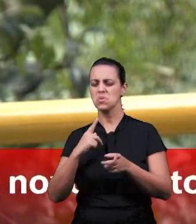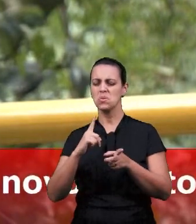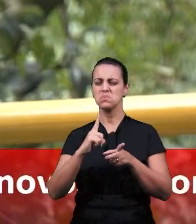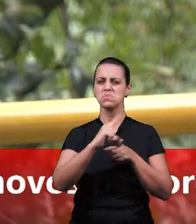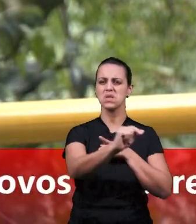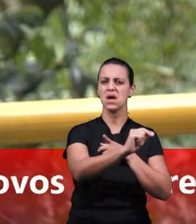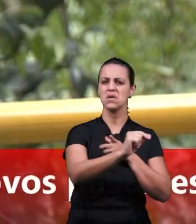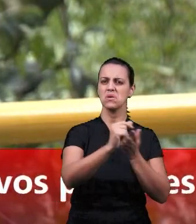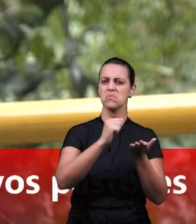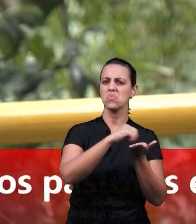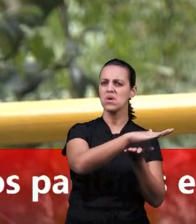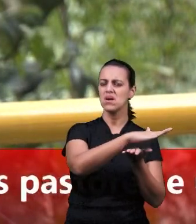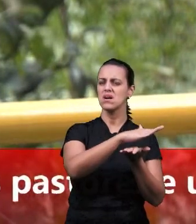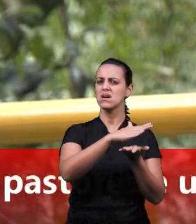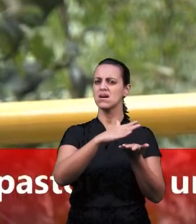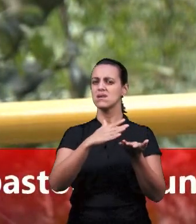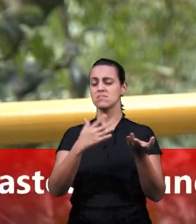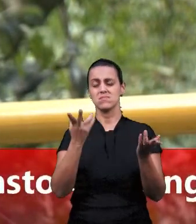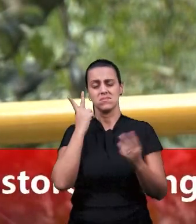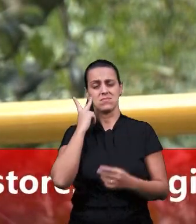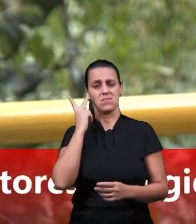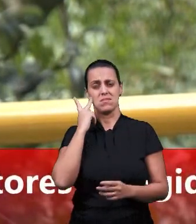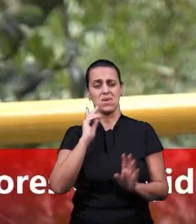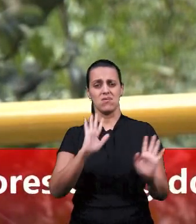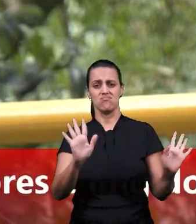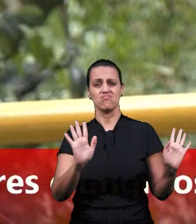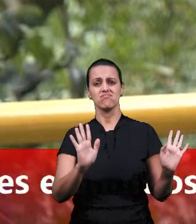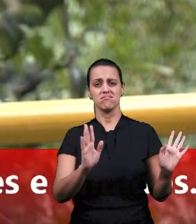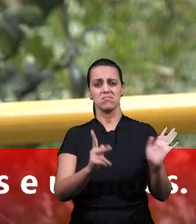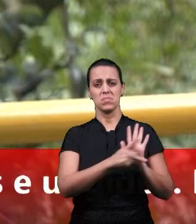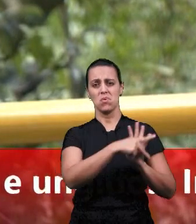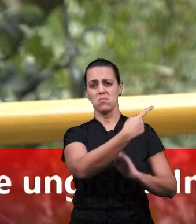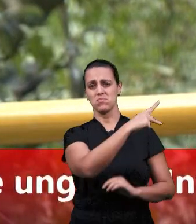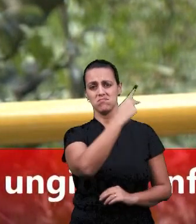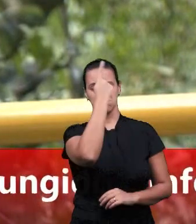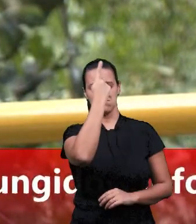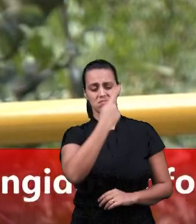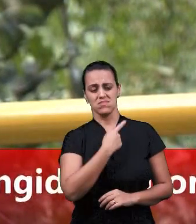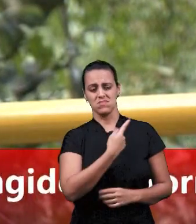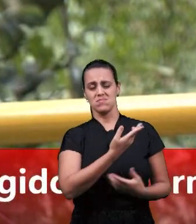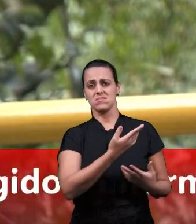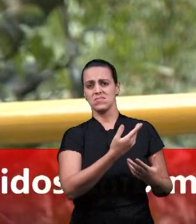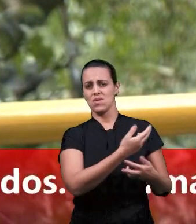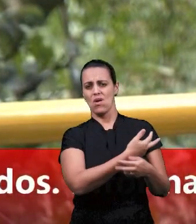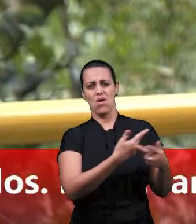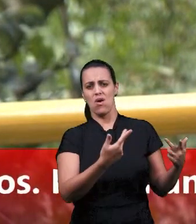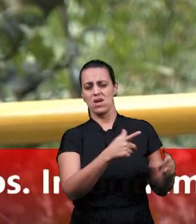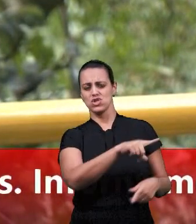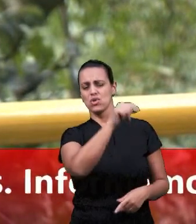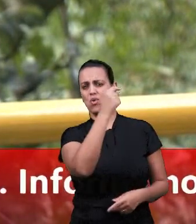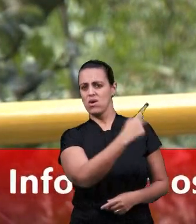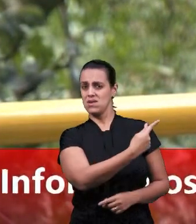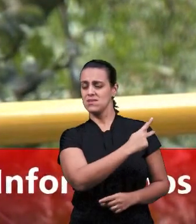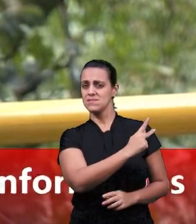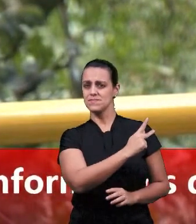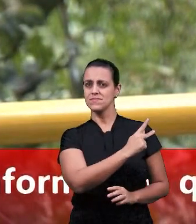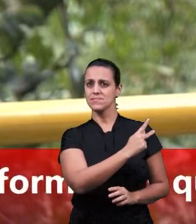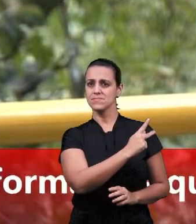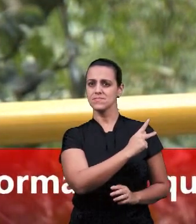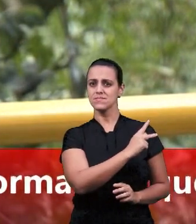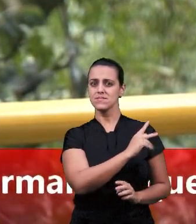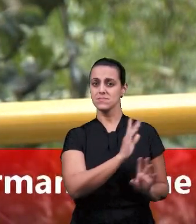saída de alguns são os interesses pessoais, são as necessidades, são a enfermidade, são outras escolhas. Lembrando